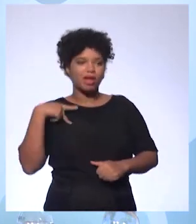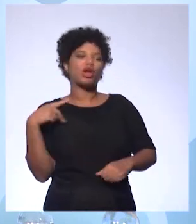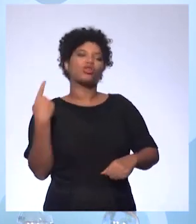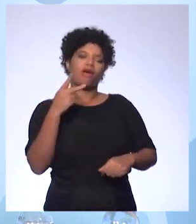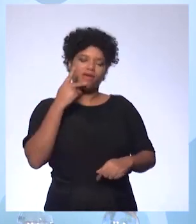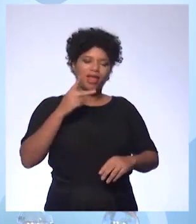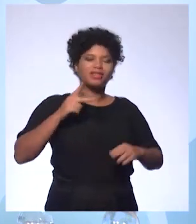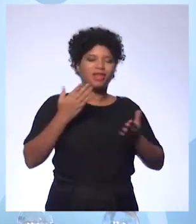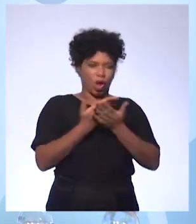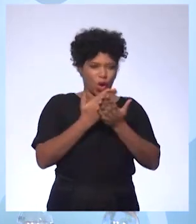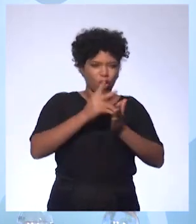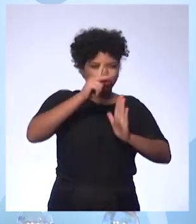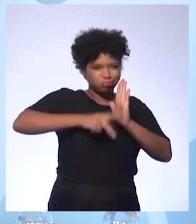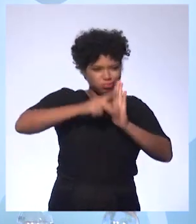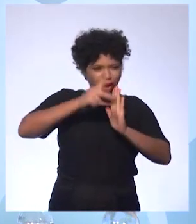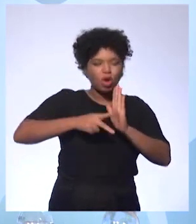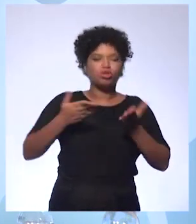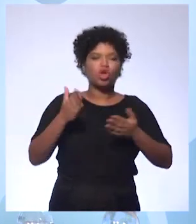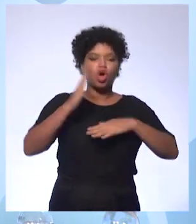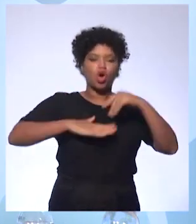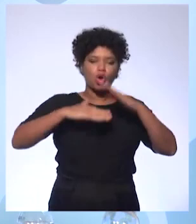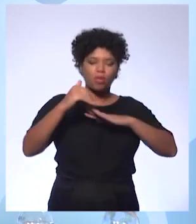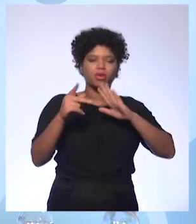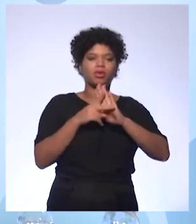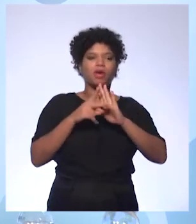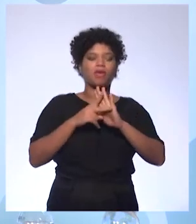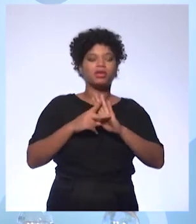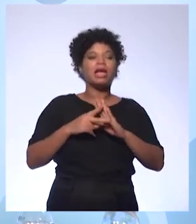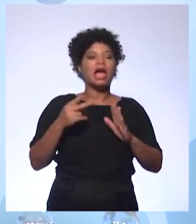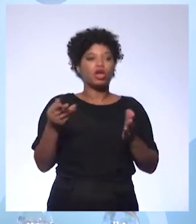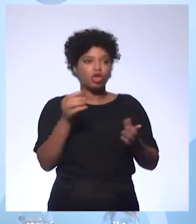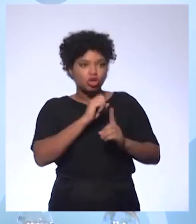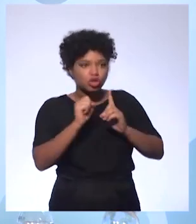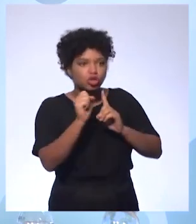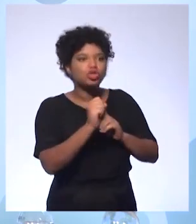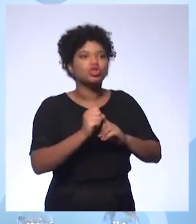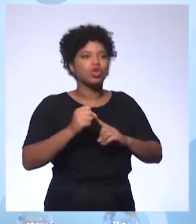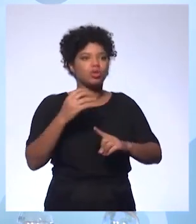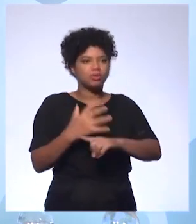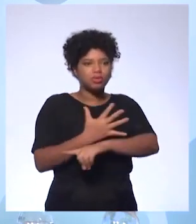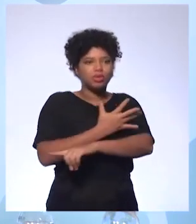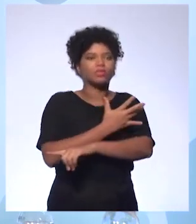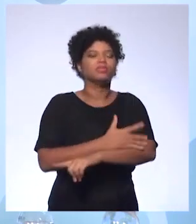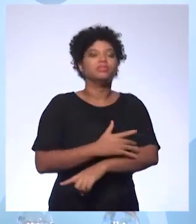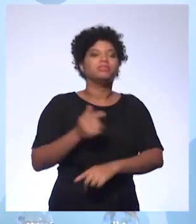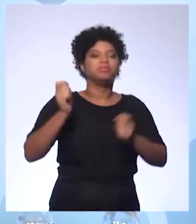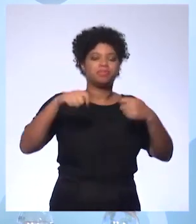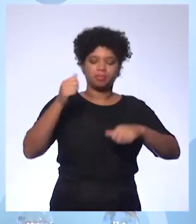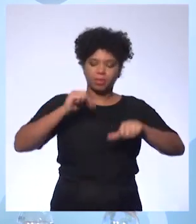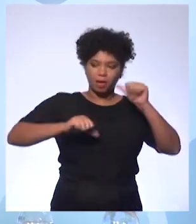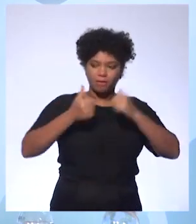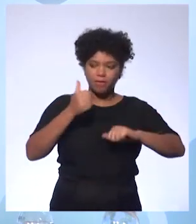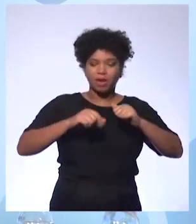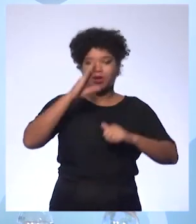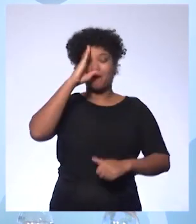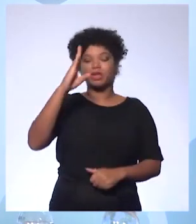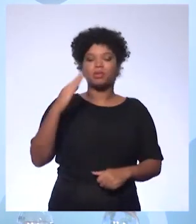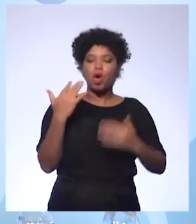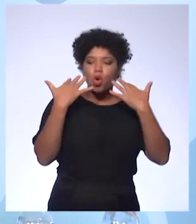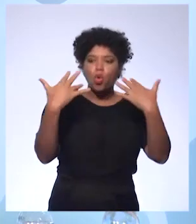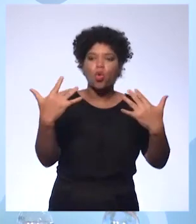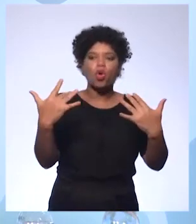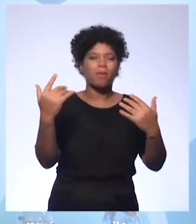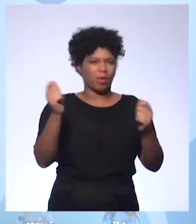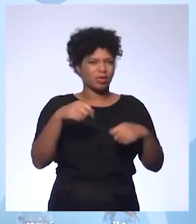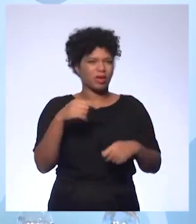projeto de vida, que é uma das competências socioemocionais. Então, a autoavaliação, principalmente quando ela é pública, vamos pensar